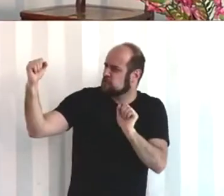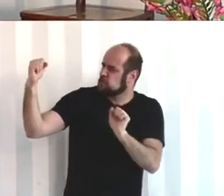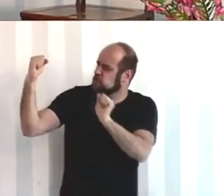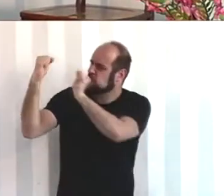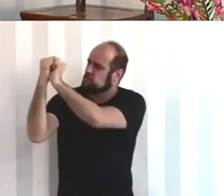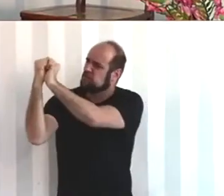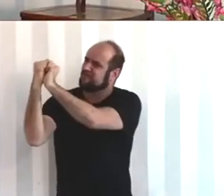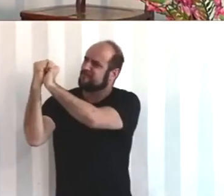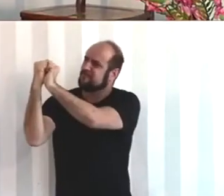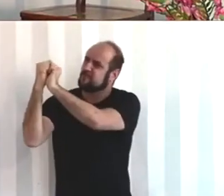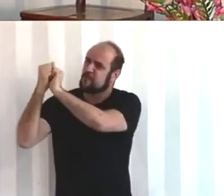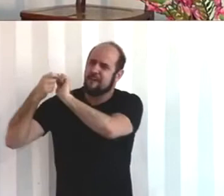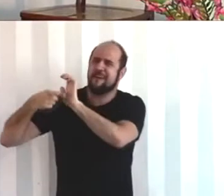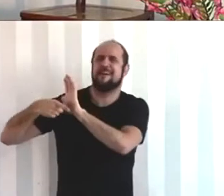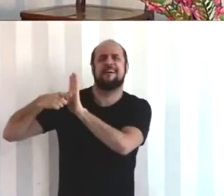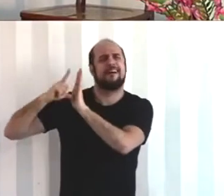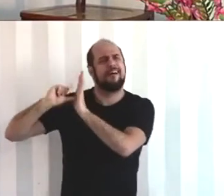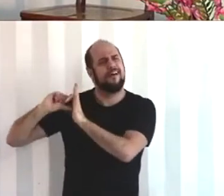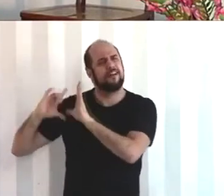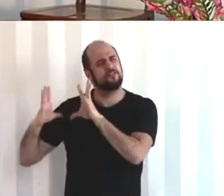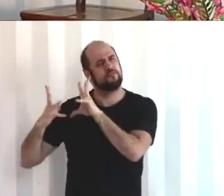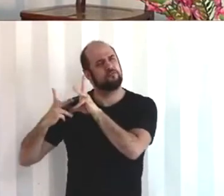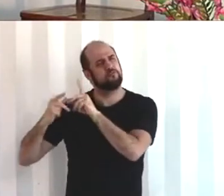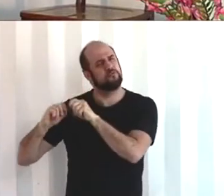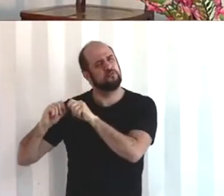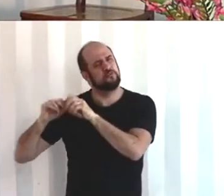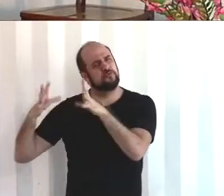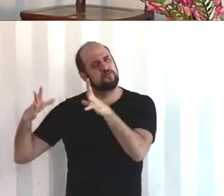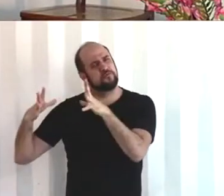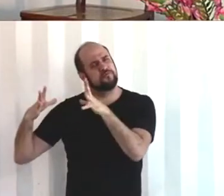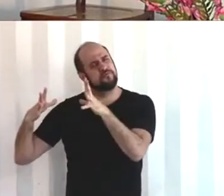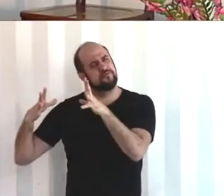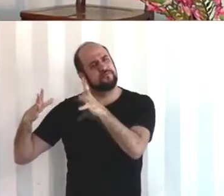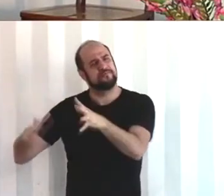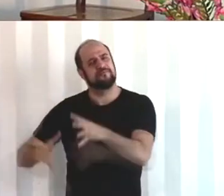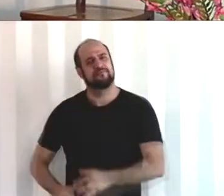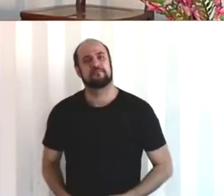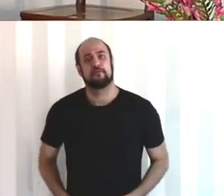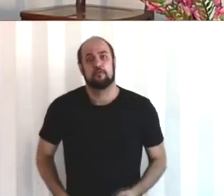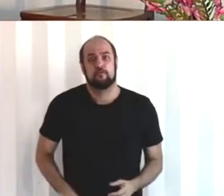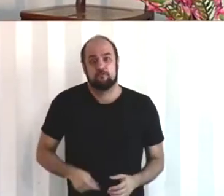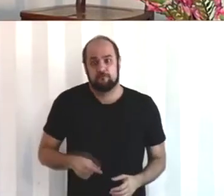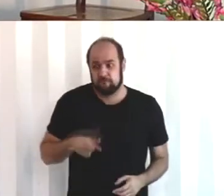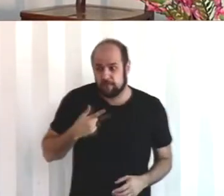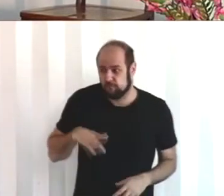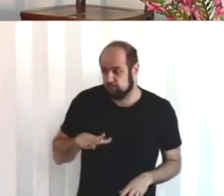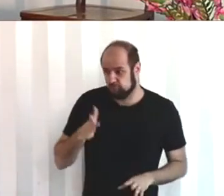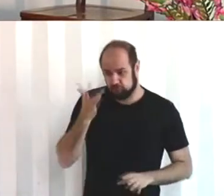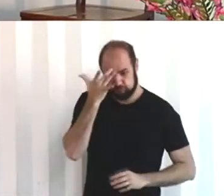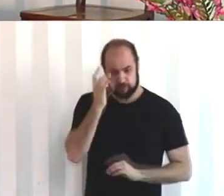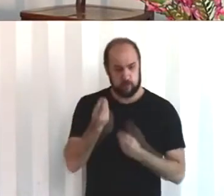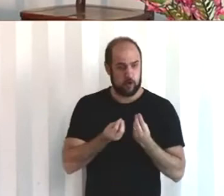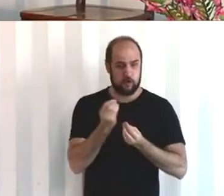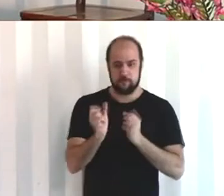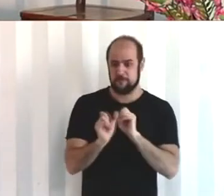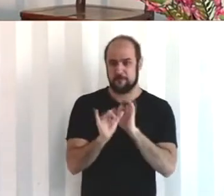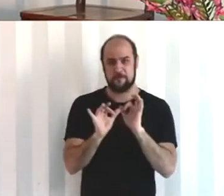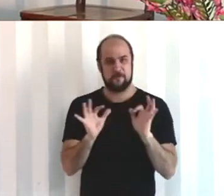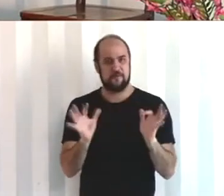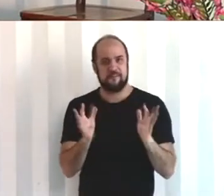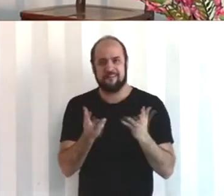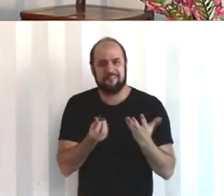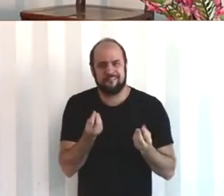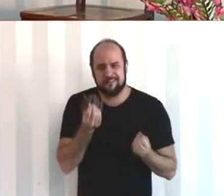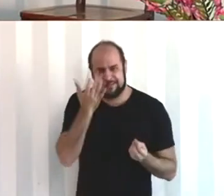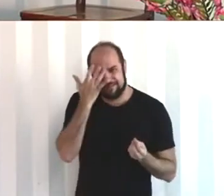Ti, antes que houvesse mundo. Nós não temos informações e nem como descrever essa glória, esse fulgor, essa majestade. Como eu